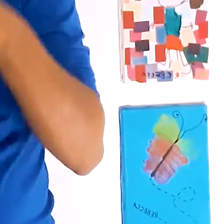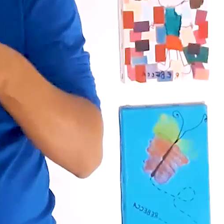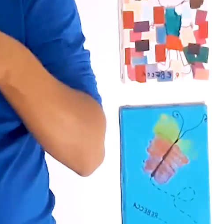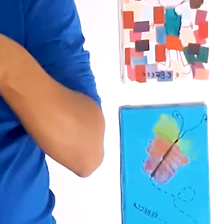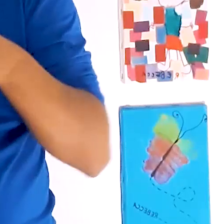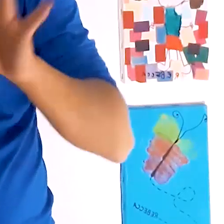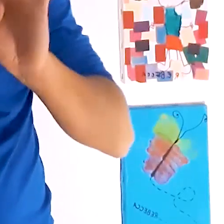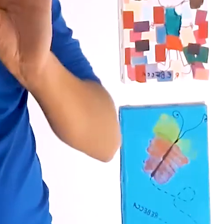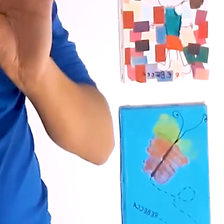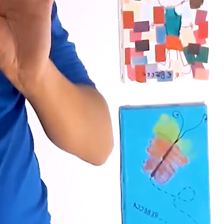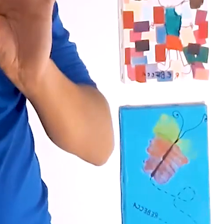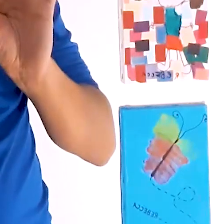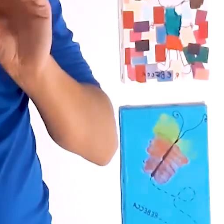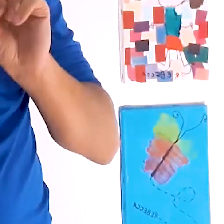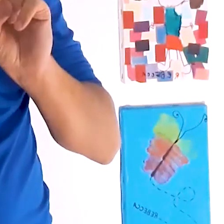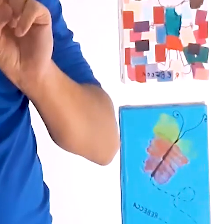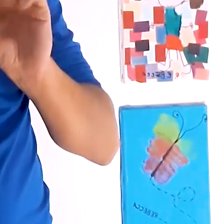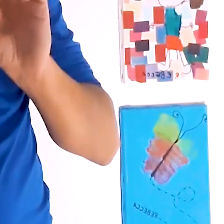Trem.